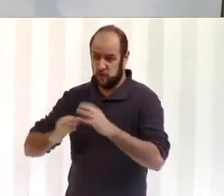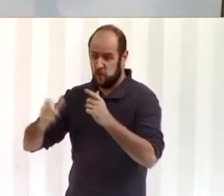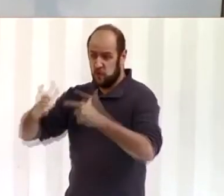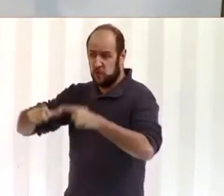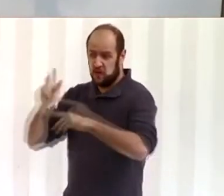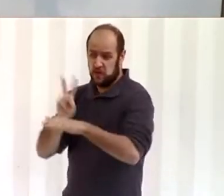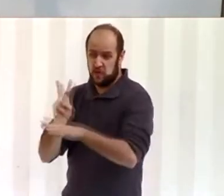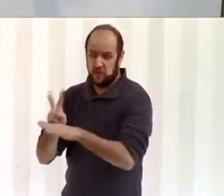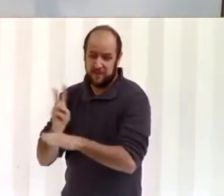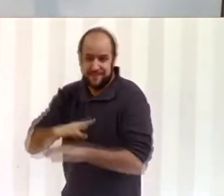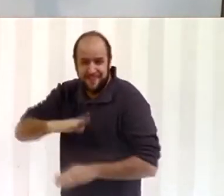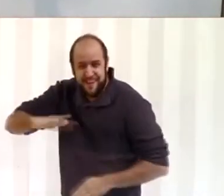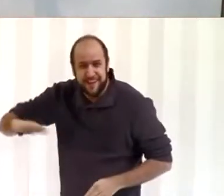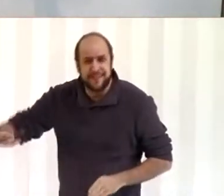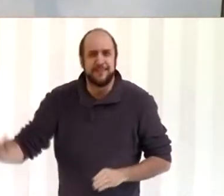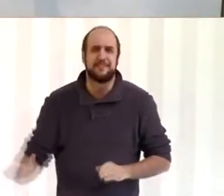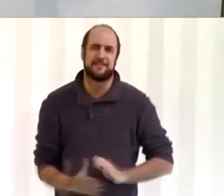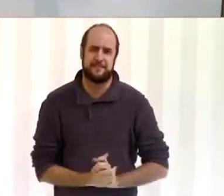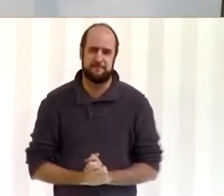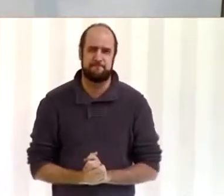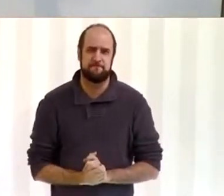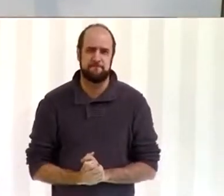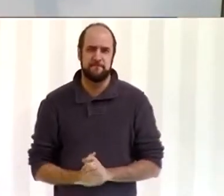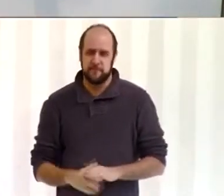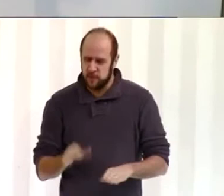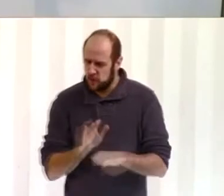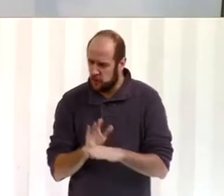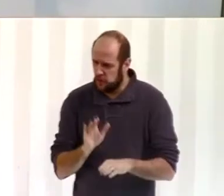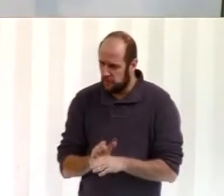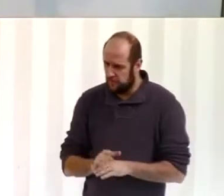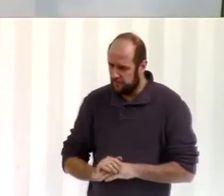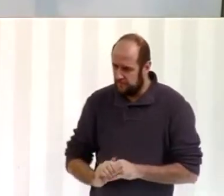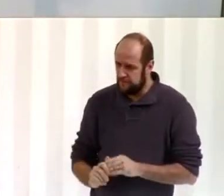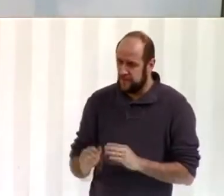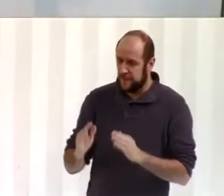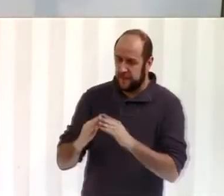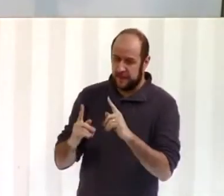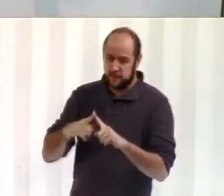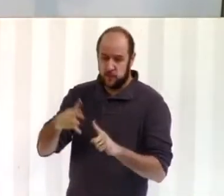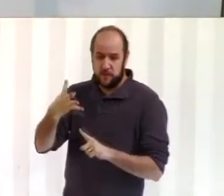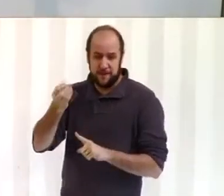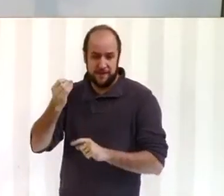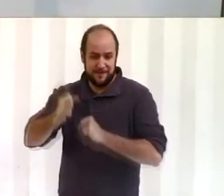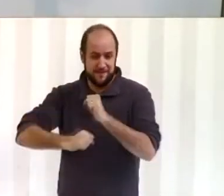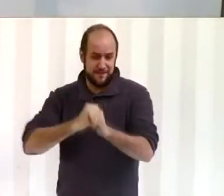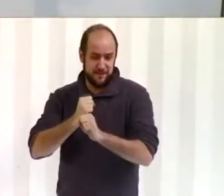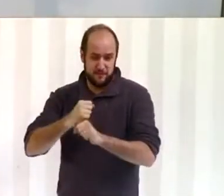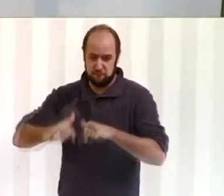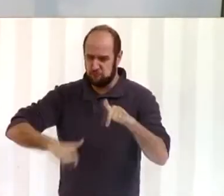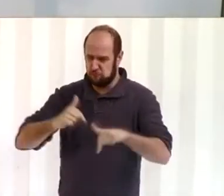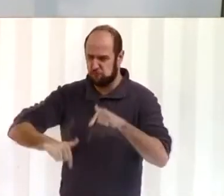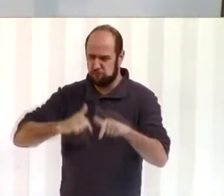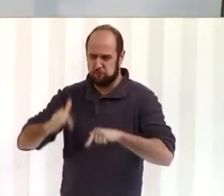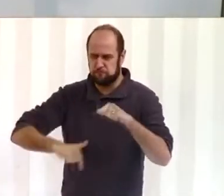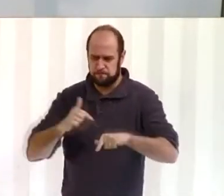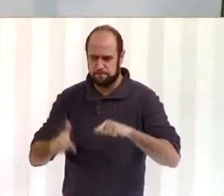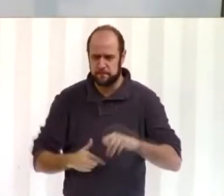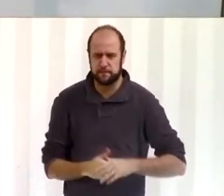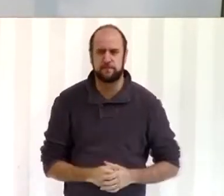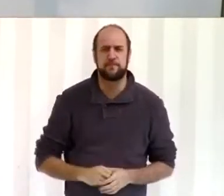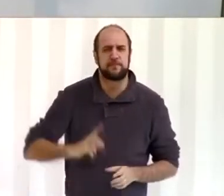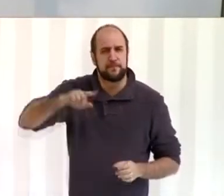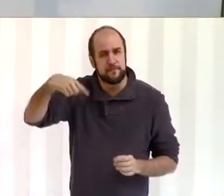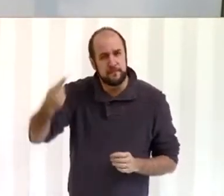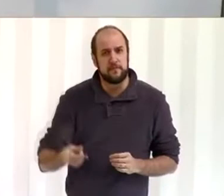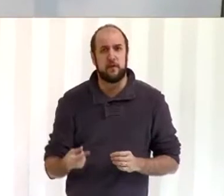de crianças. Ele pastoreou a mesma igreja por mais de 40 anos. E depois ele chegou ao momento da